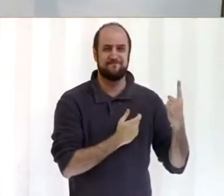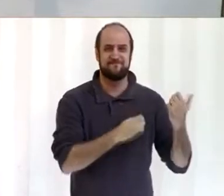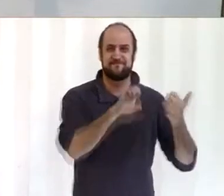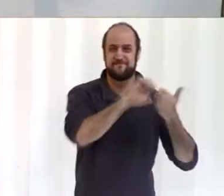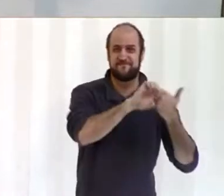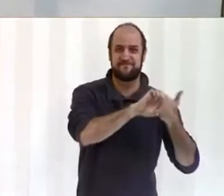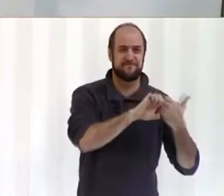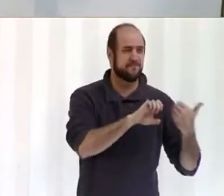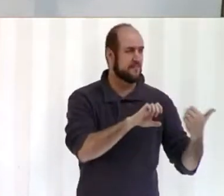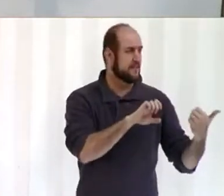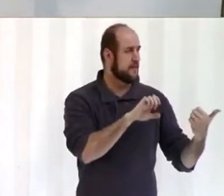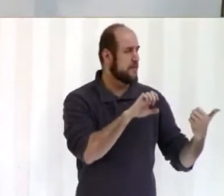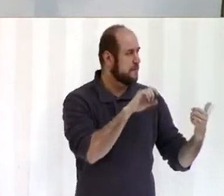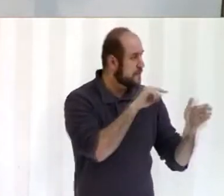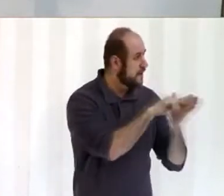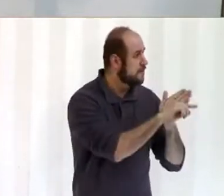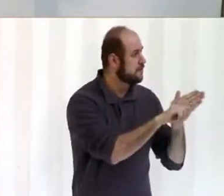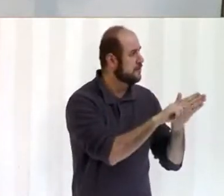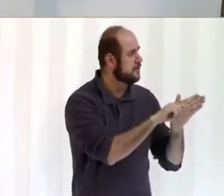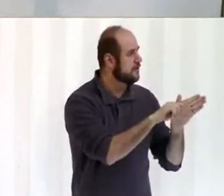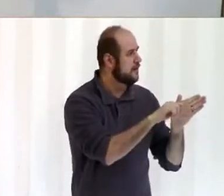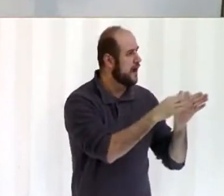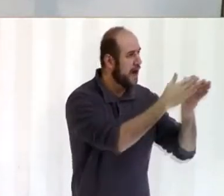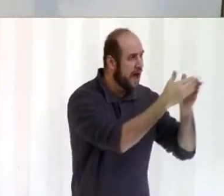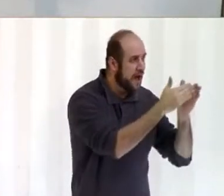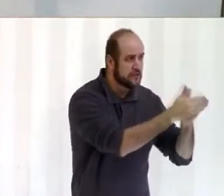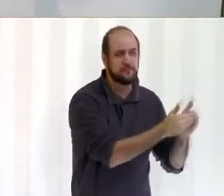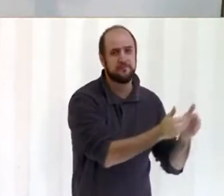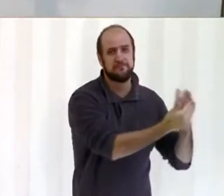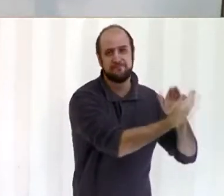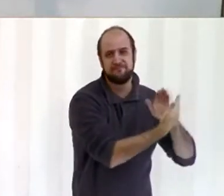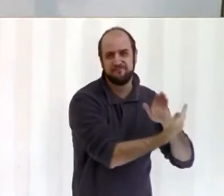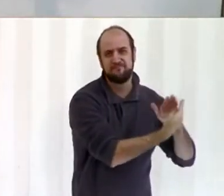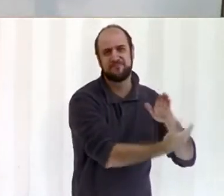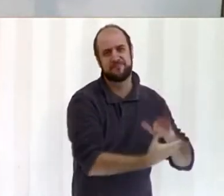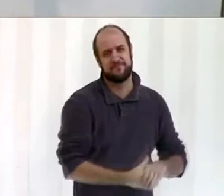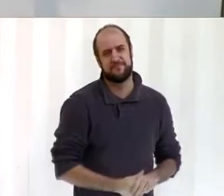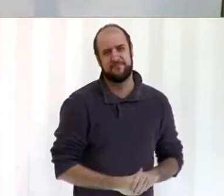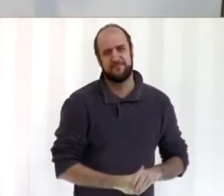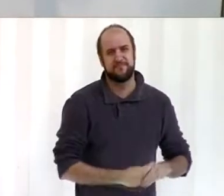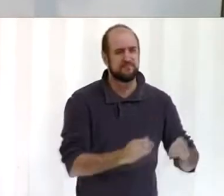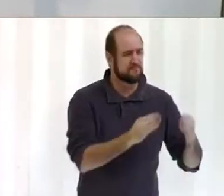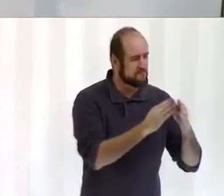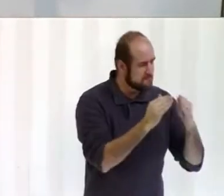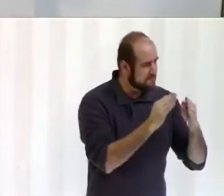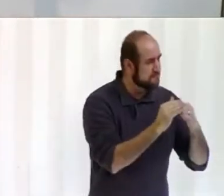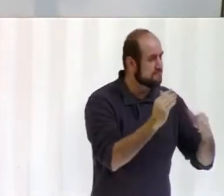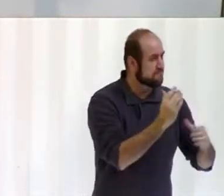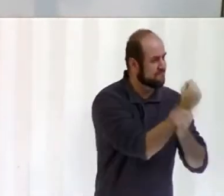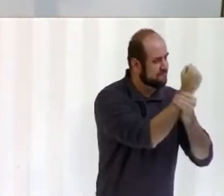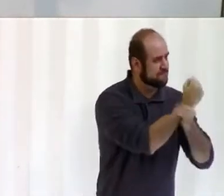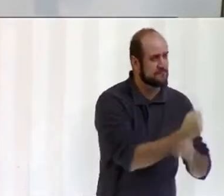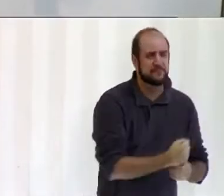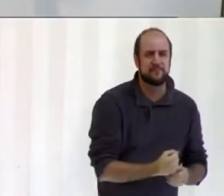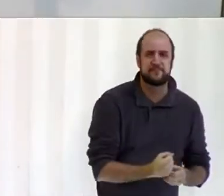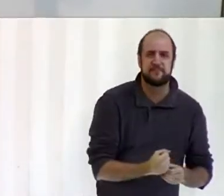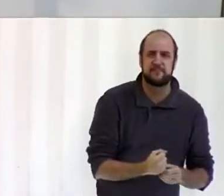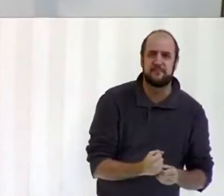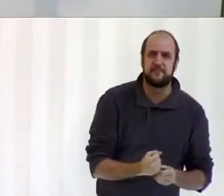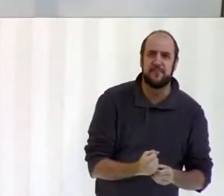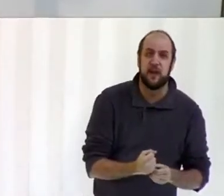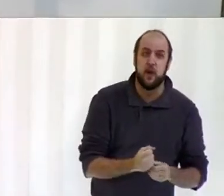profeta e pedindo ajuda, e pedindo socorro. Ele se voltou